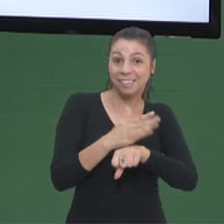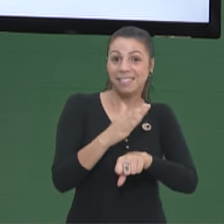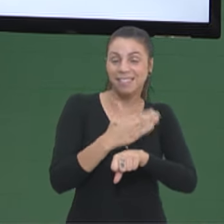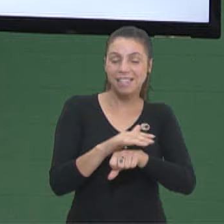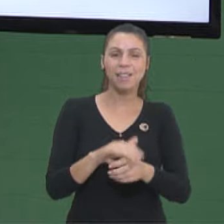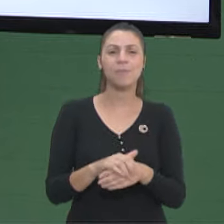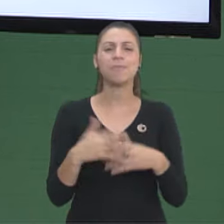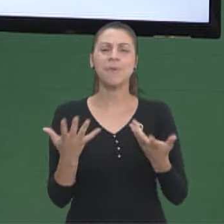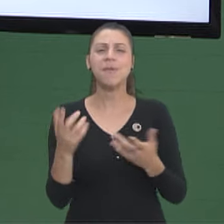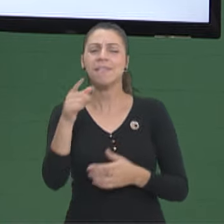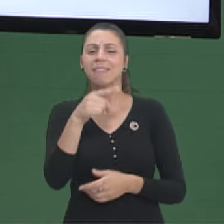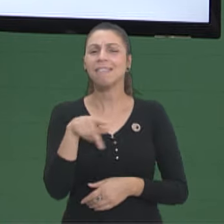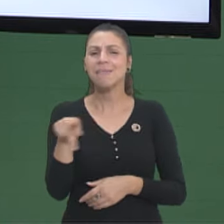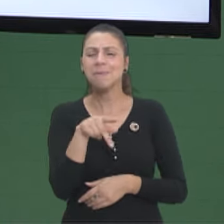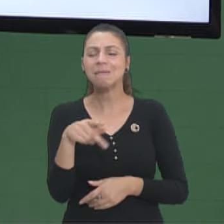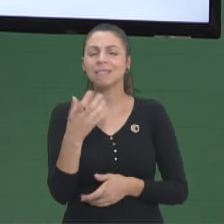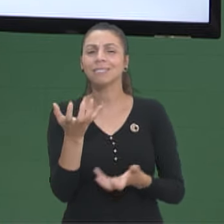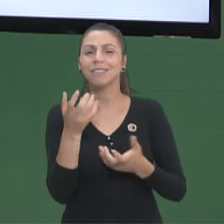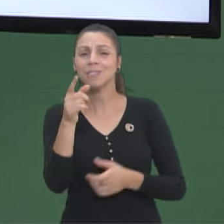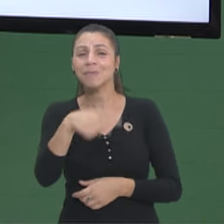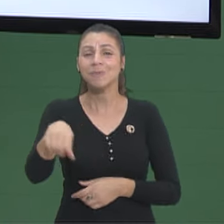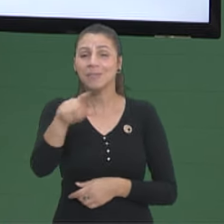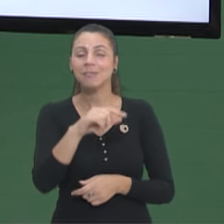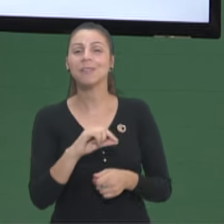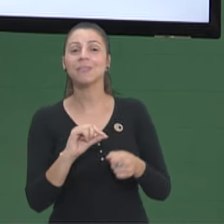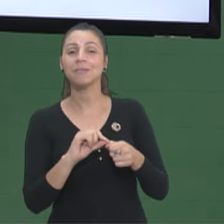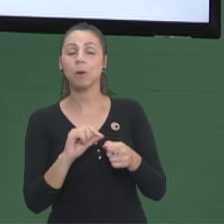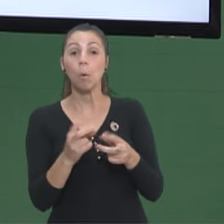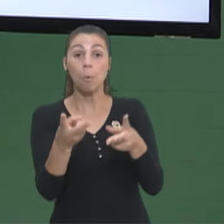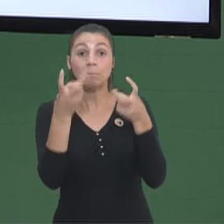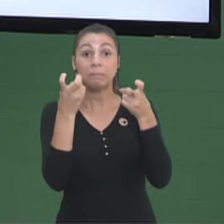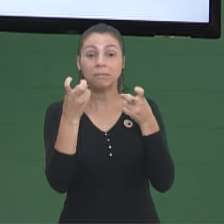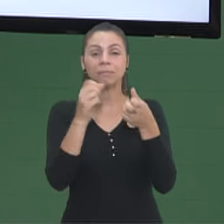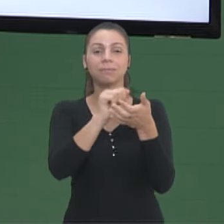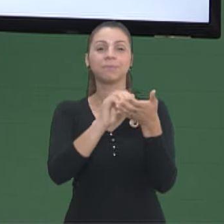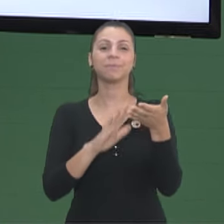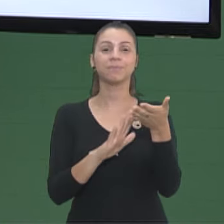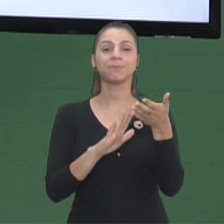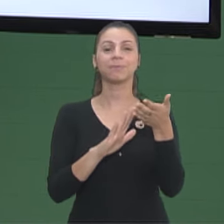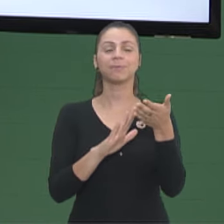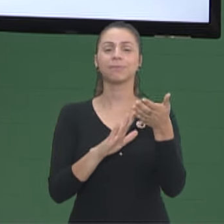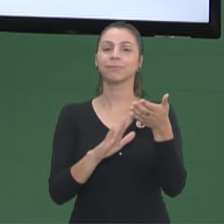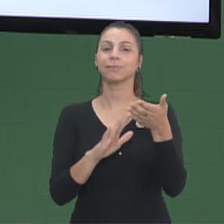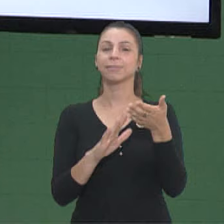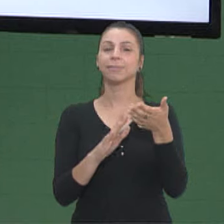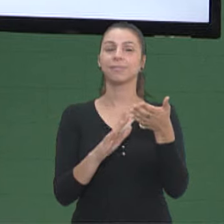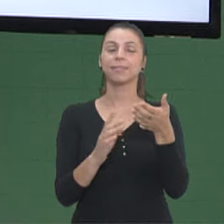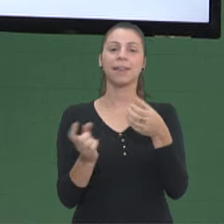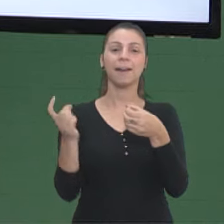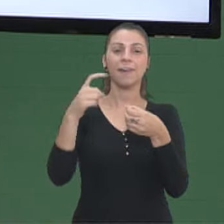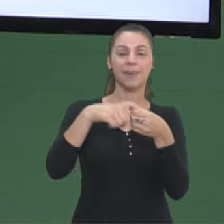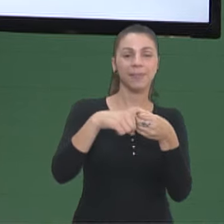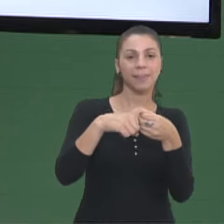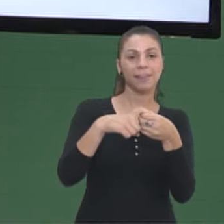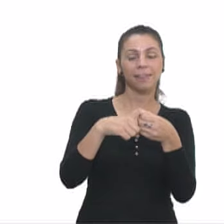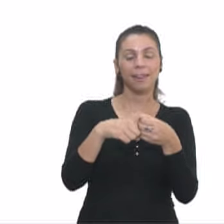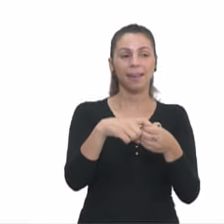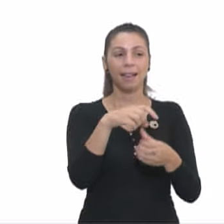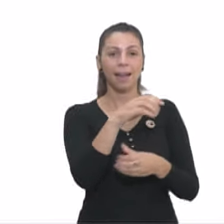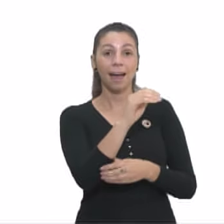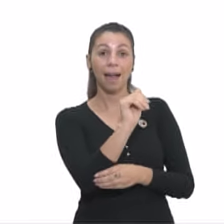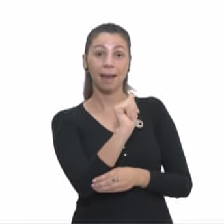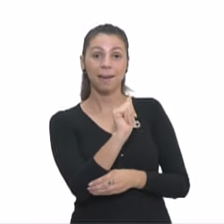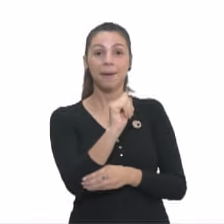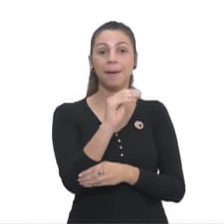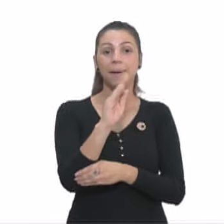que a professora quer que vocês façam? Observe esse exercício e retome o que a gente viu na cidade A, na cidade B,